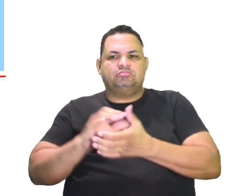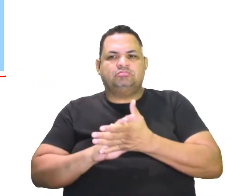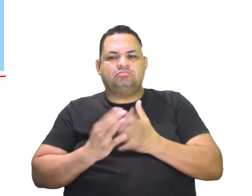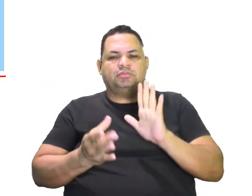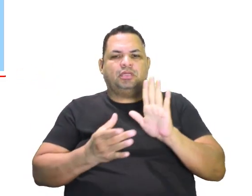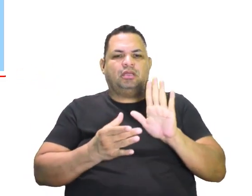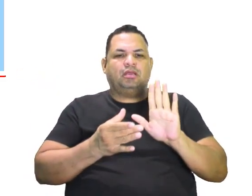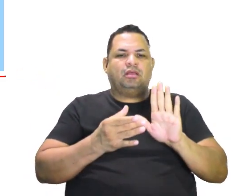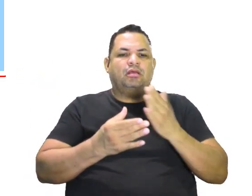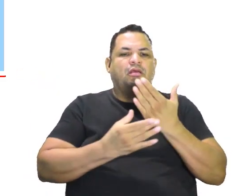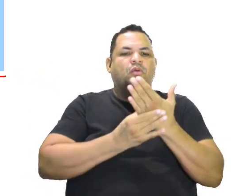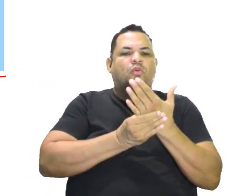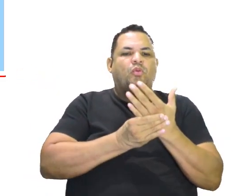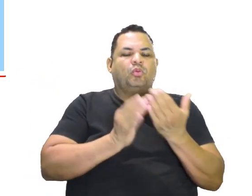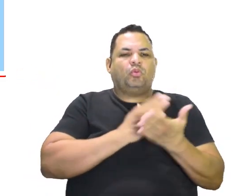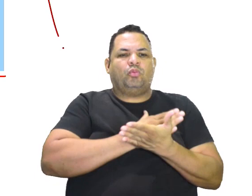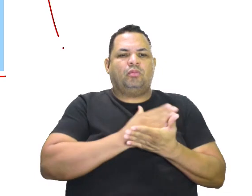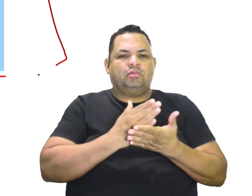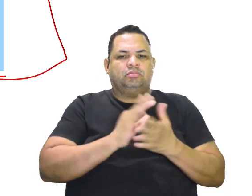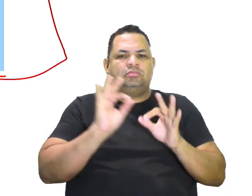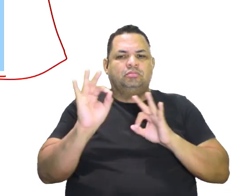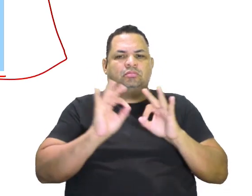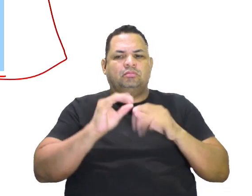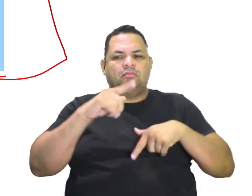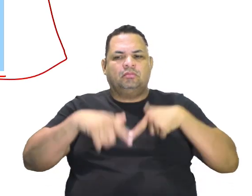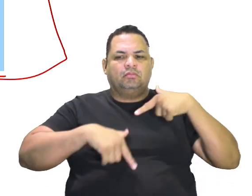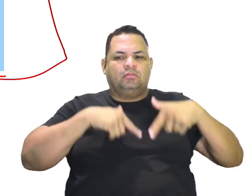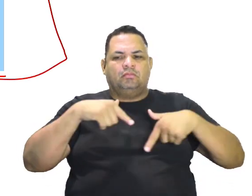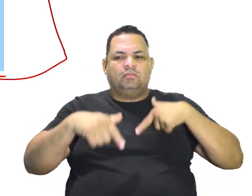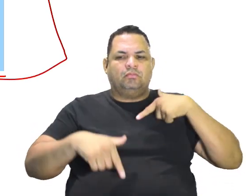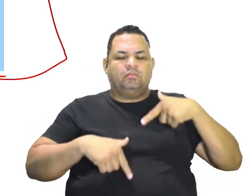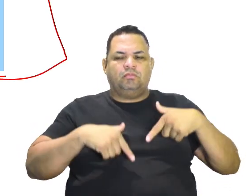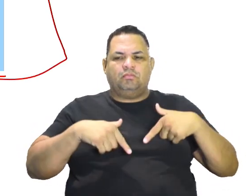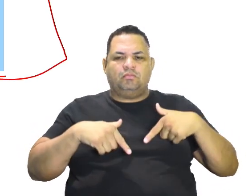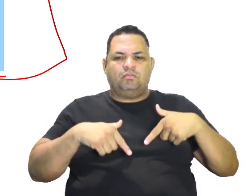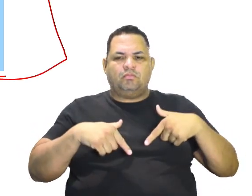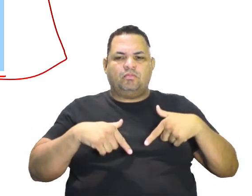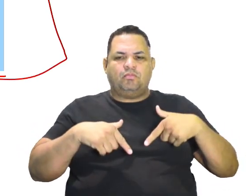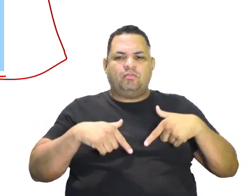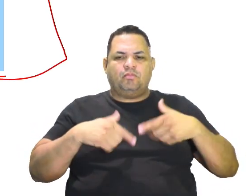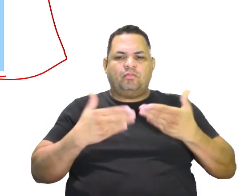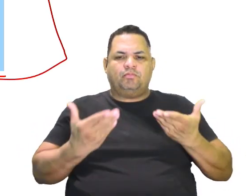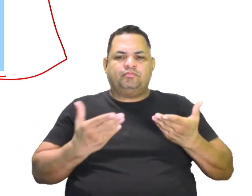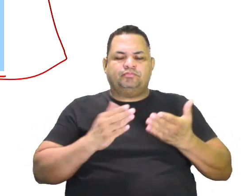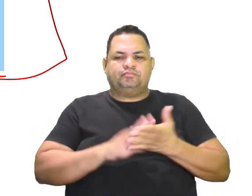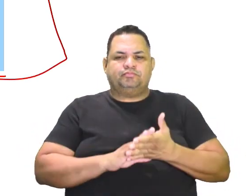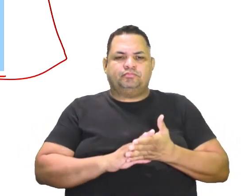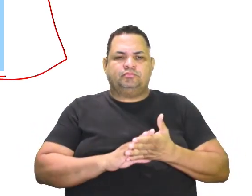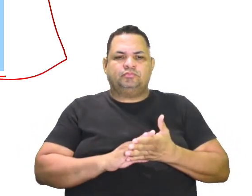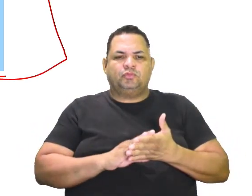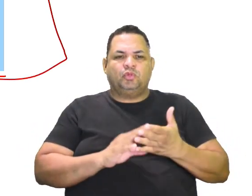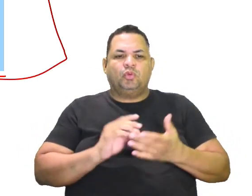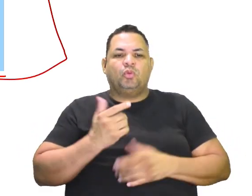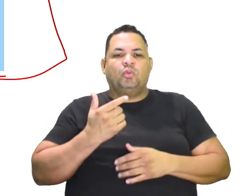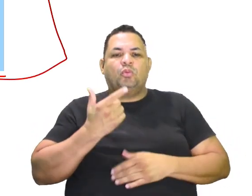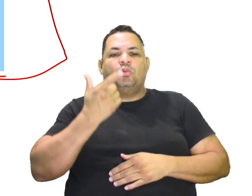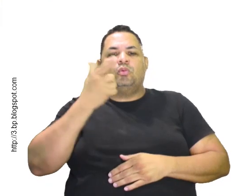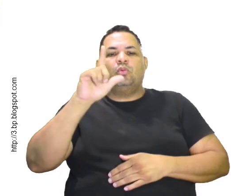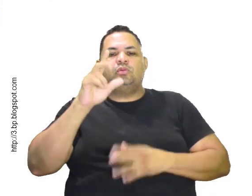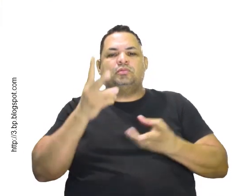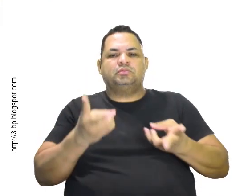né? Os artistas começam com esse norte aqui, começam a trabalhar nesse outro sentido, né? Nessa